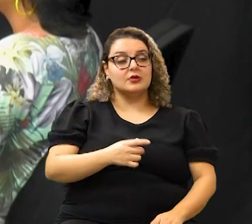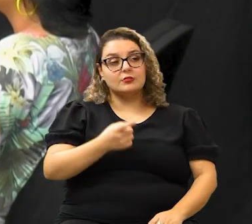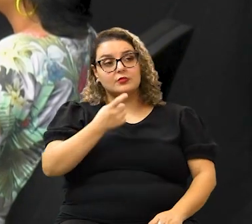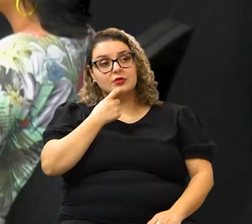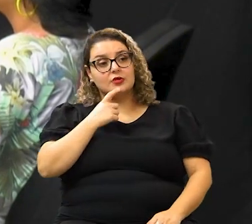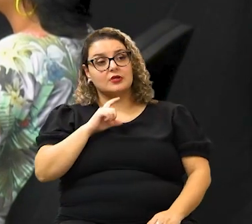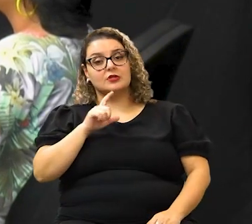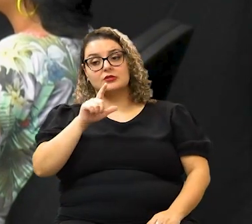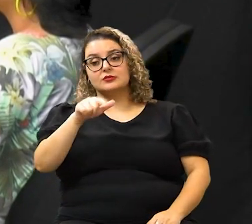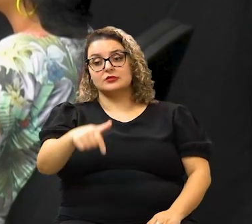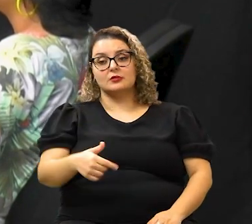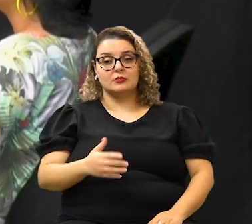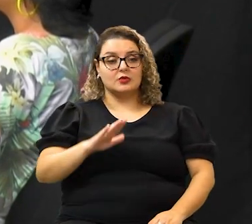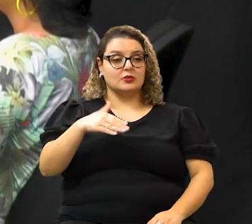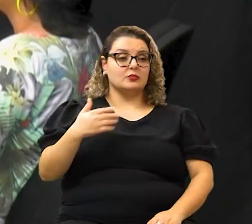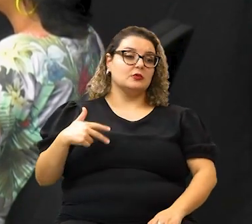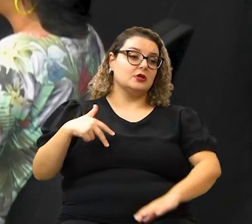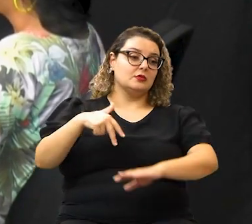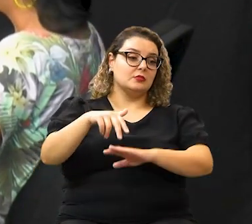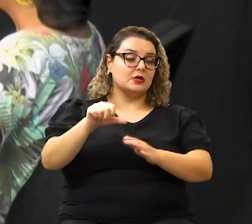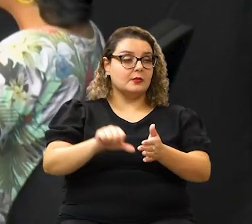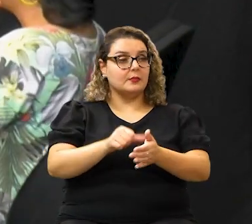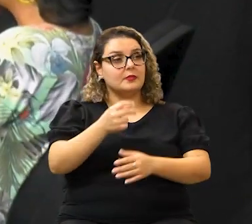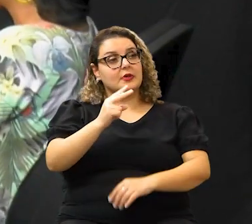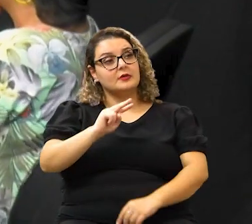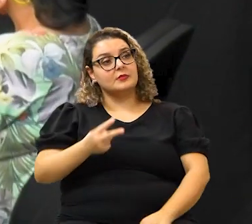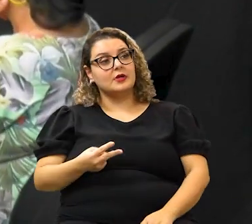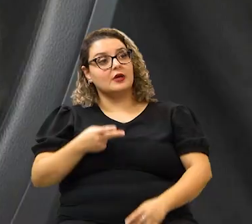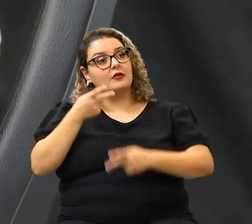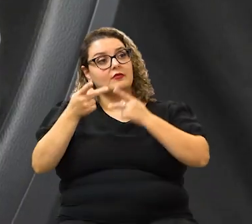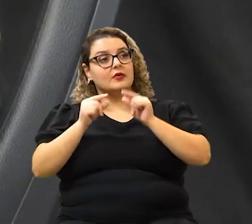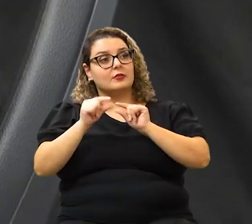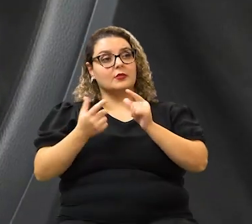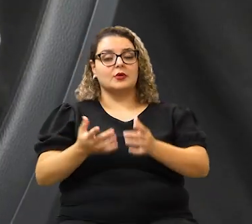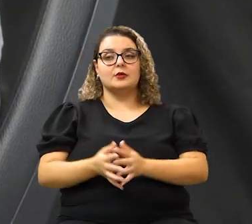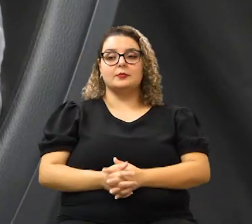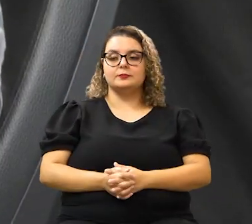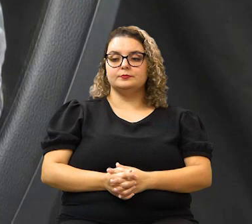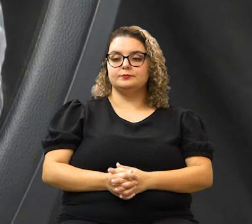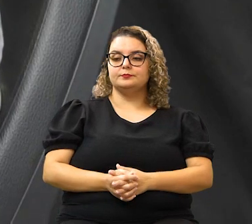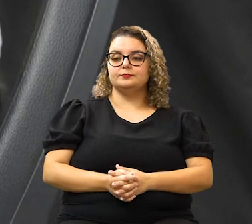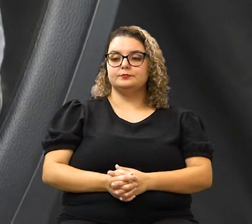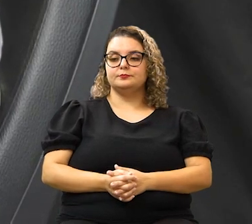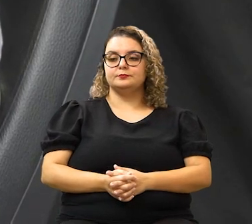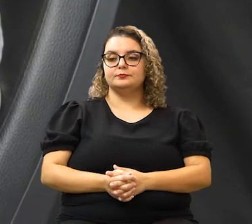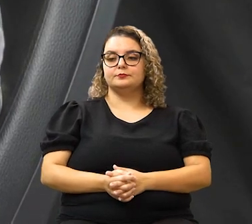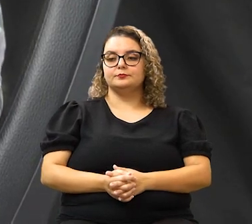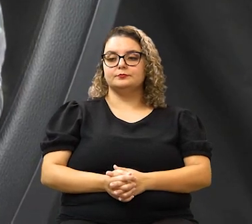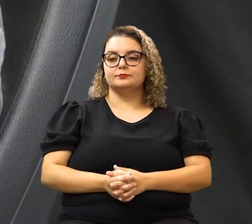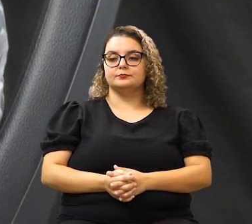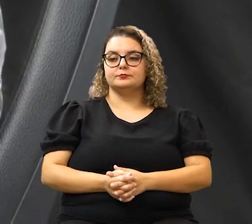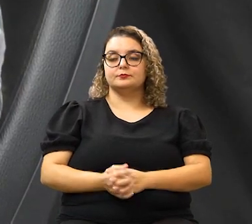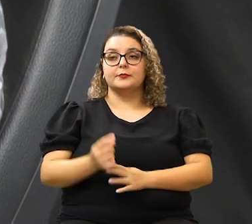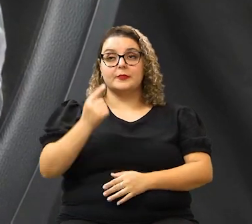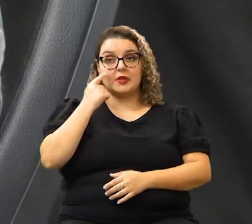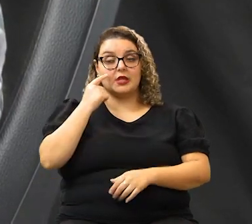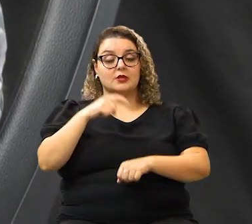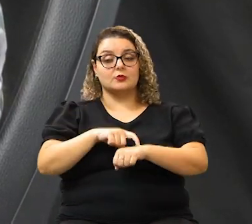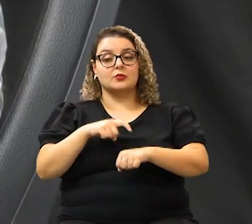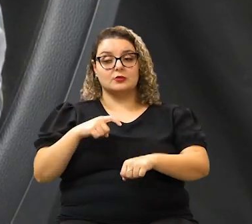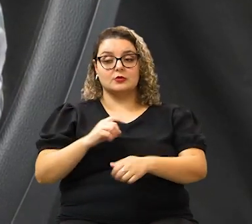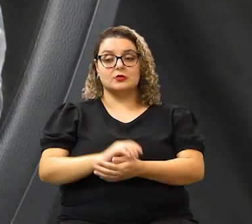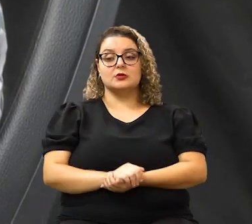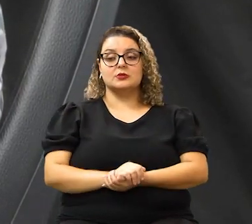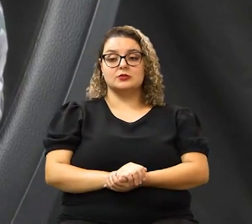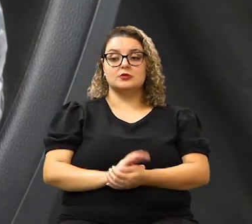se lançou pela primeira vez, conta um pouquinho dessa história. Olha, nesse período também eu já estava me organizando com um